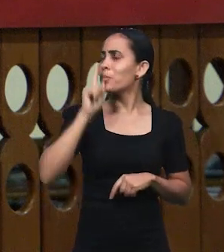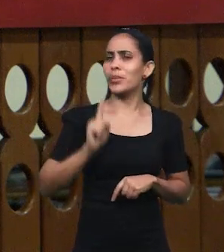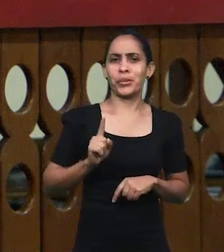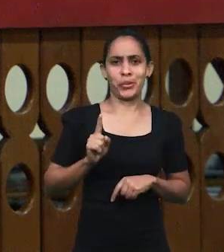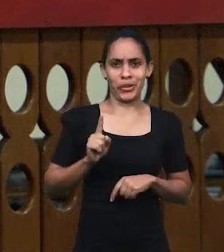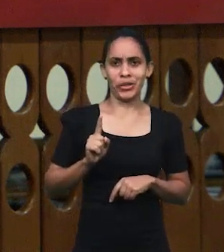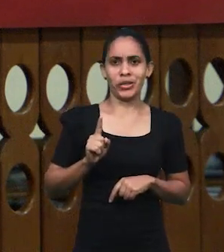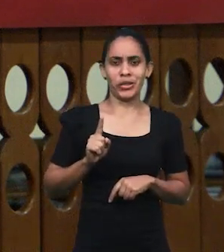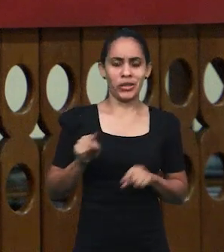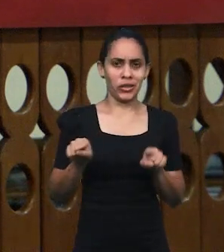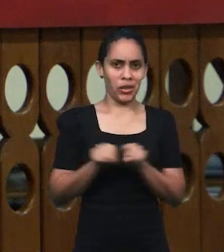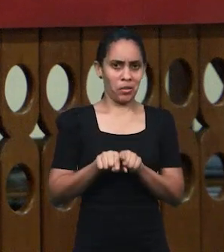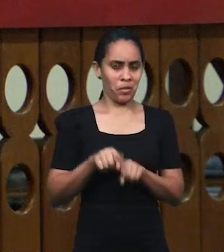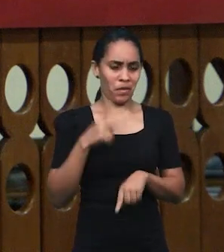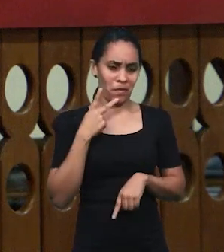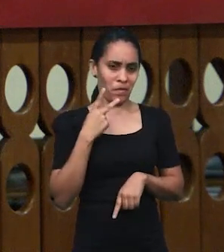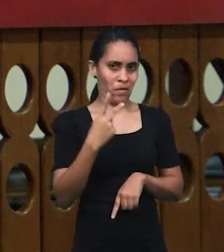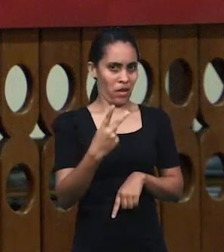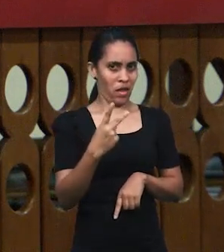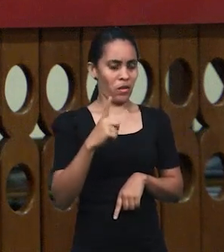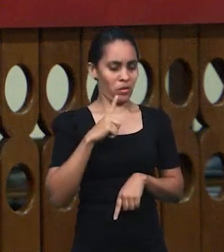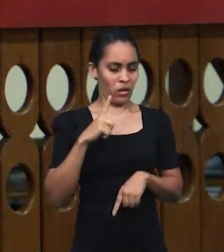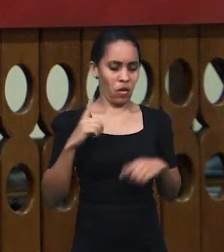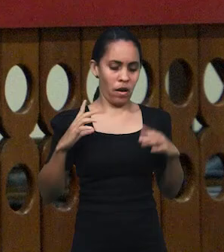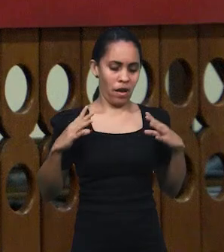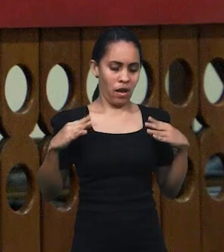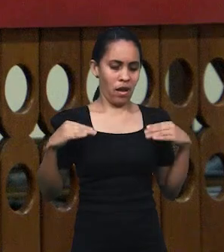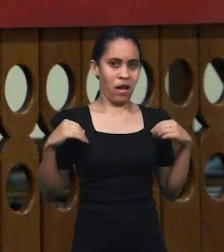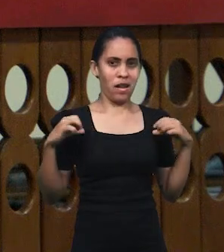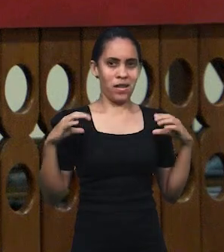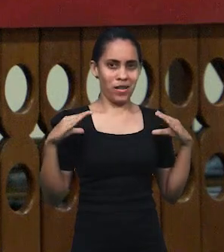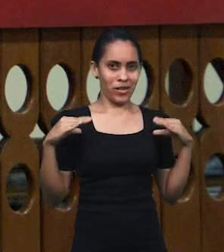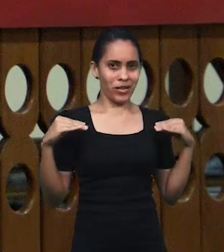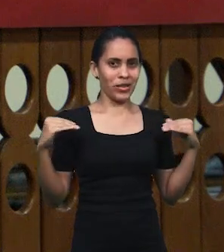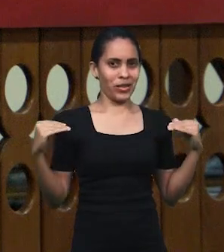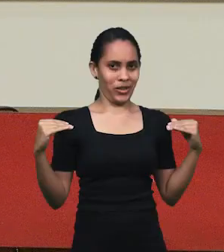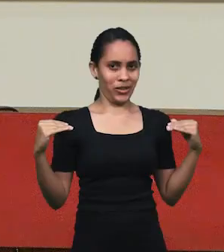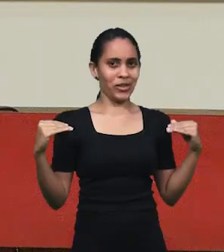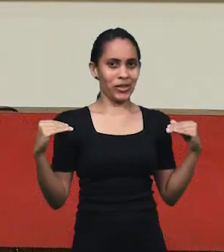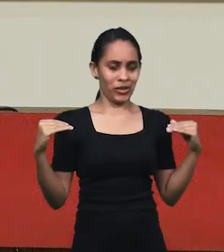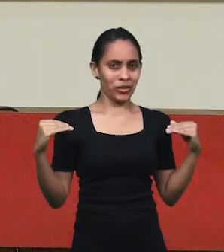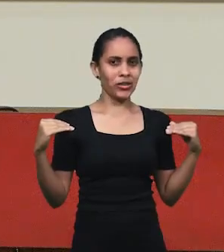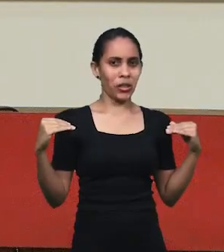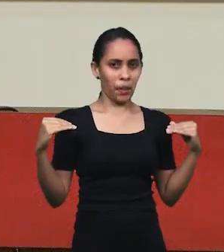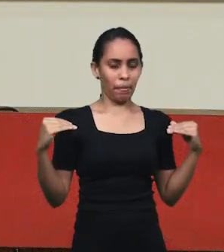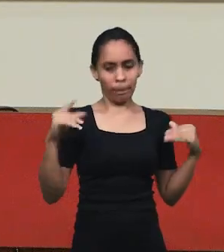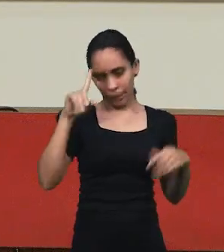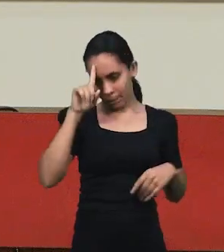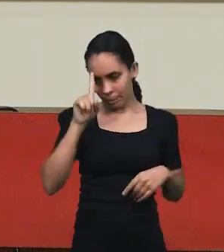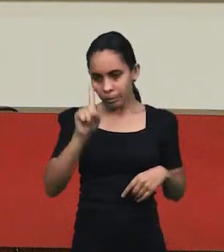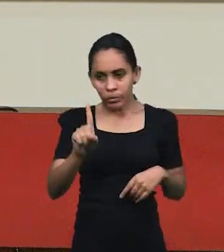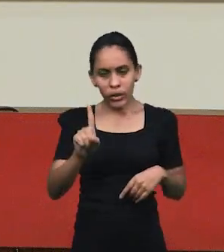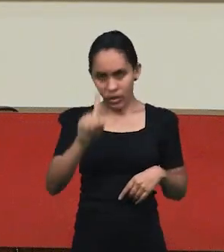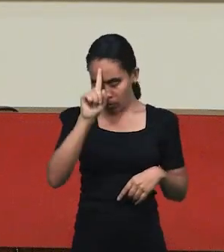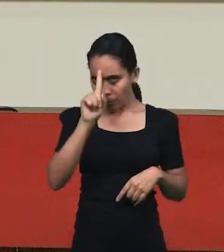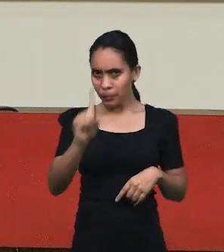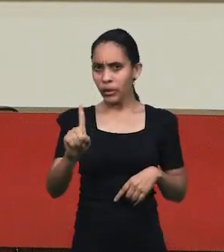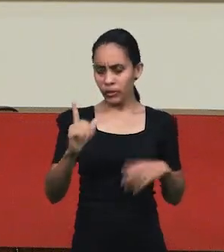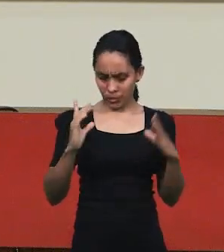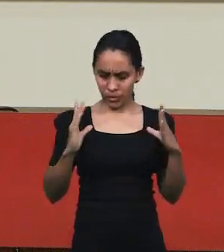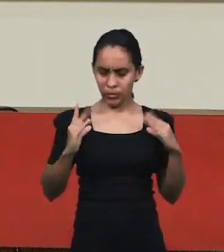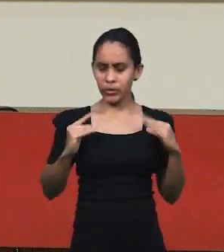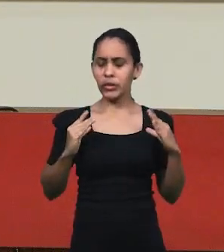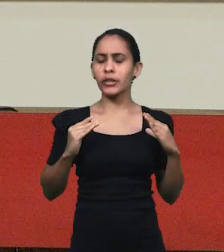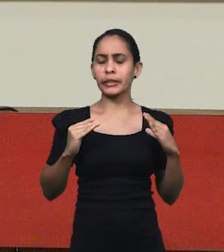Pai ordenou. Mas ele também fala: eu tenho anjos sob o meu comando, e